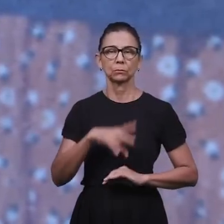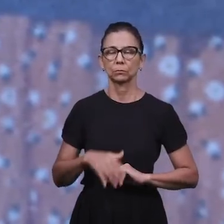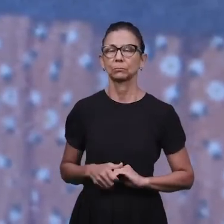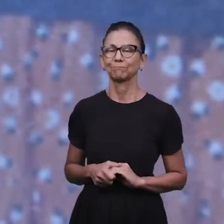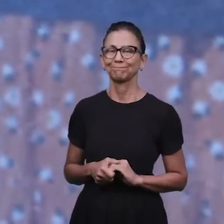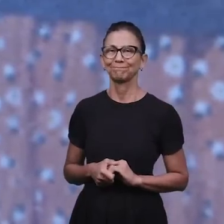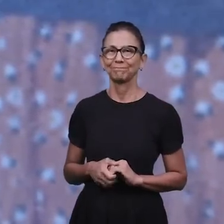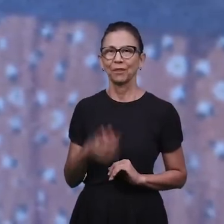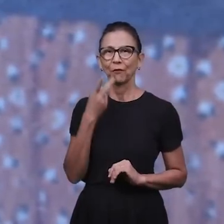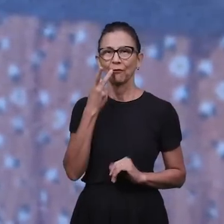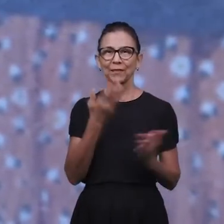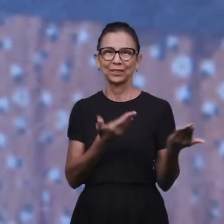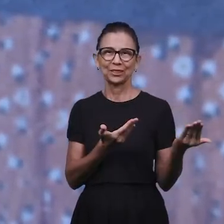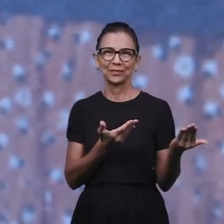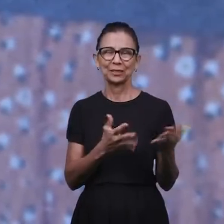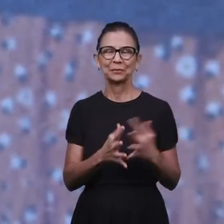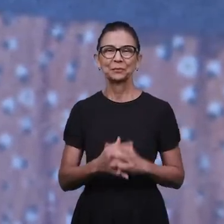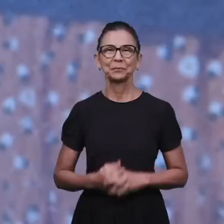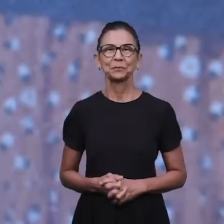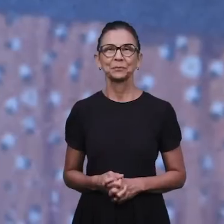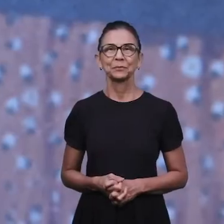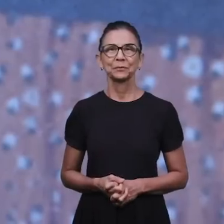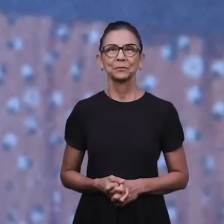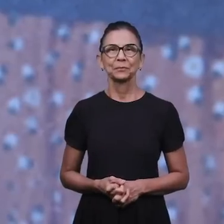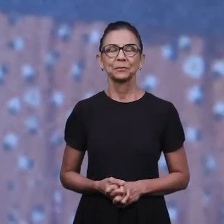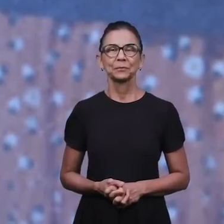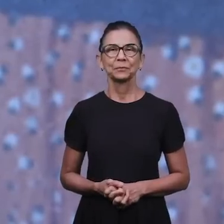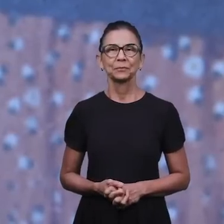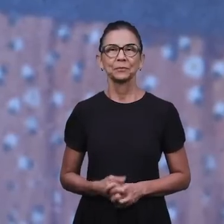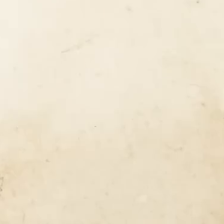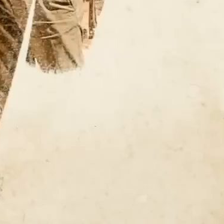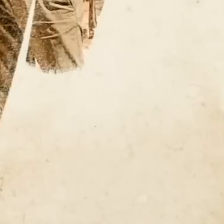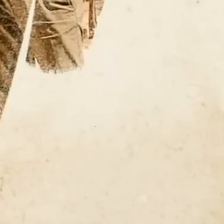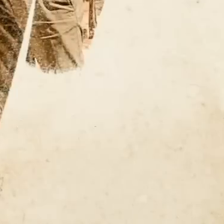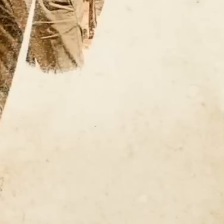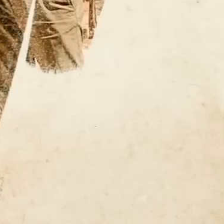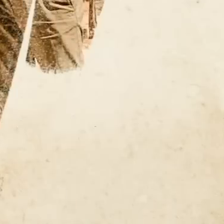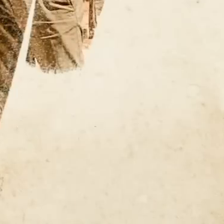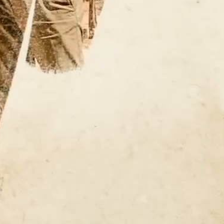testemunho daquilo que foi a experiência dela. Então, fala, jovem.